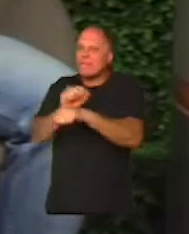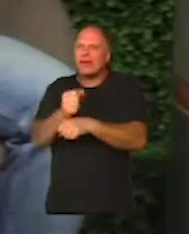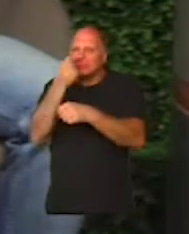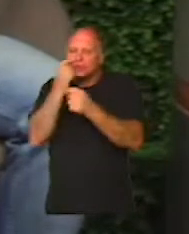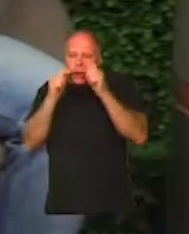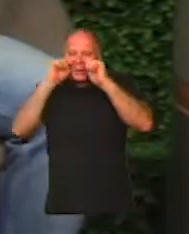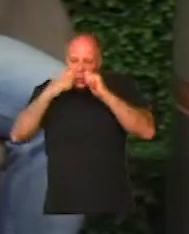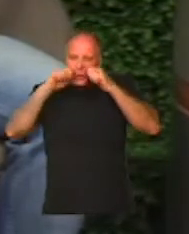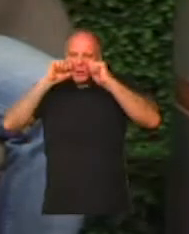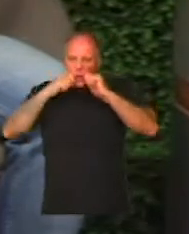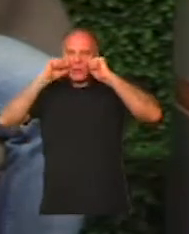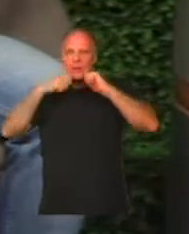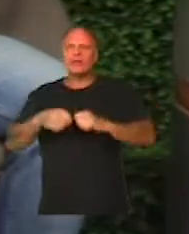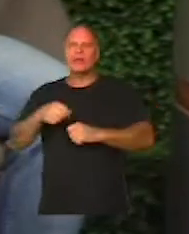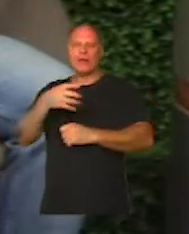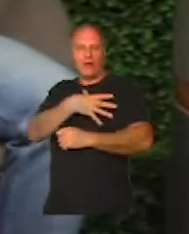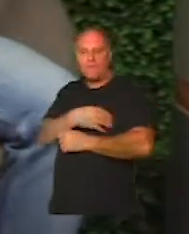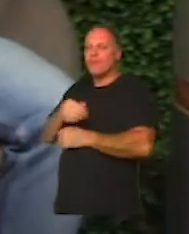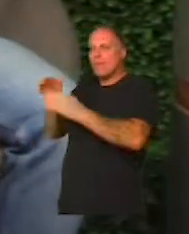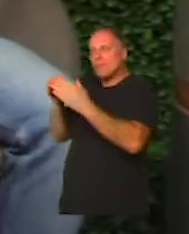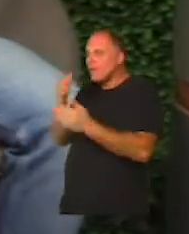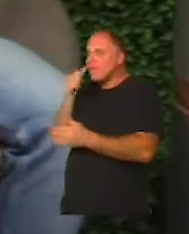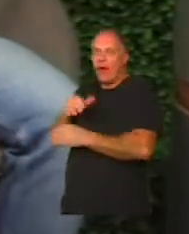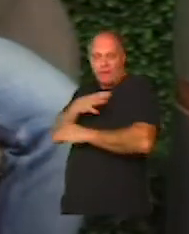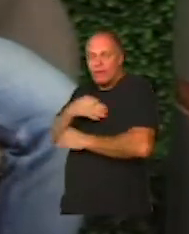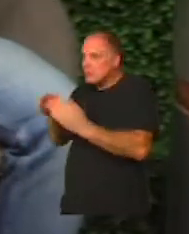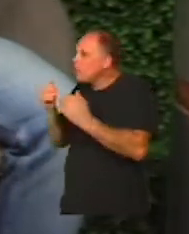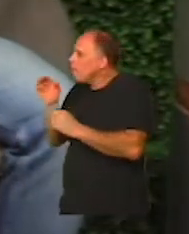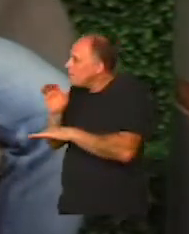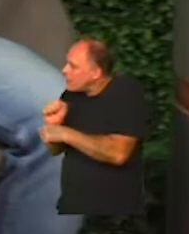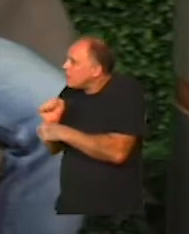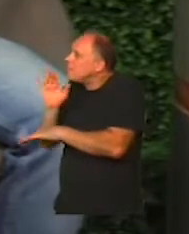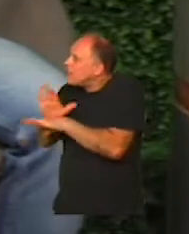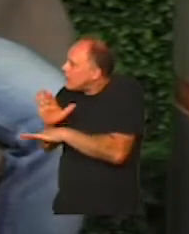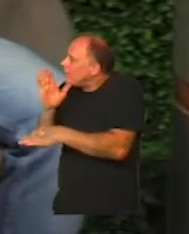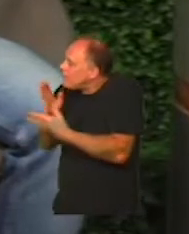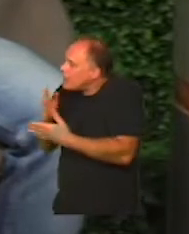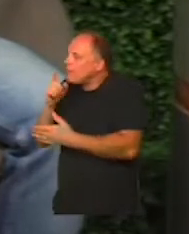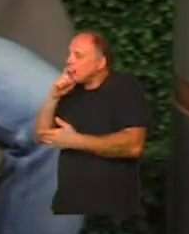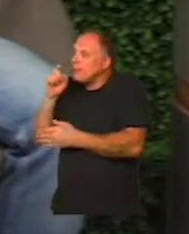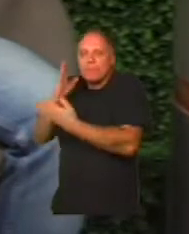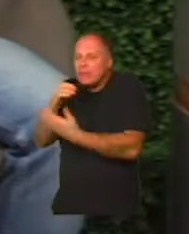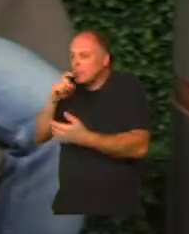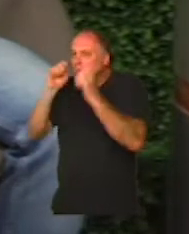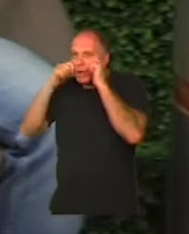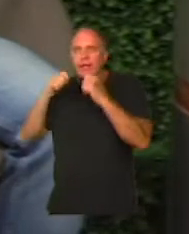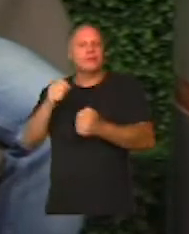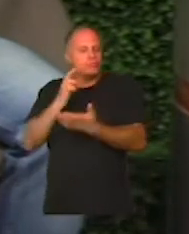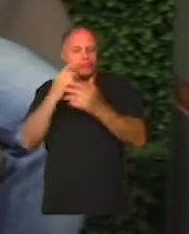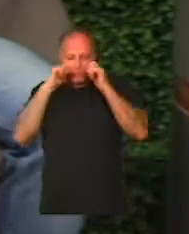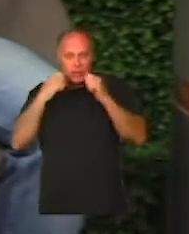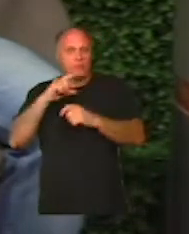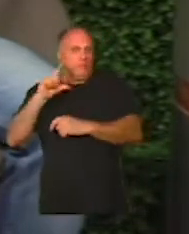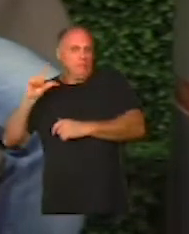chorar. E a filha disse, pai, para. Ele se identificou com algumas situações, né? E eu tive em frente à bilheteria,